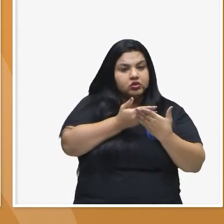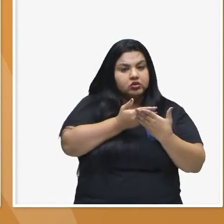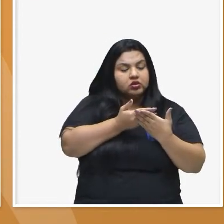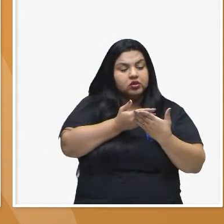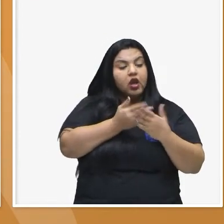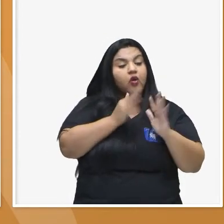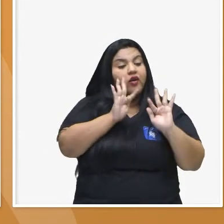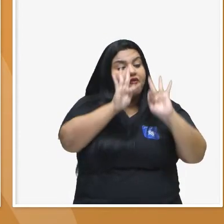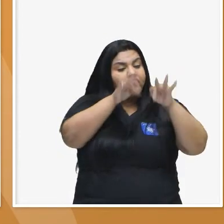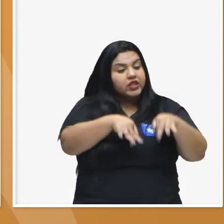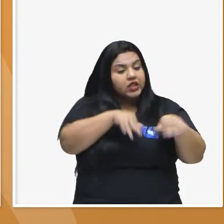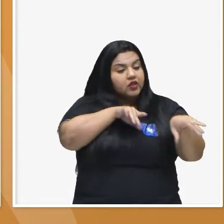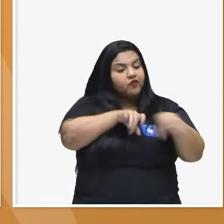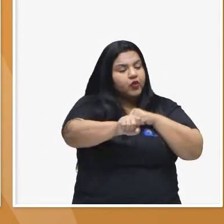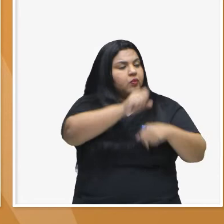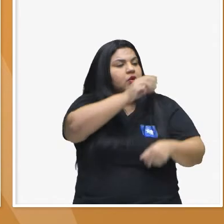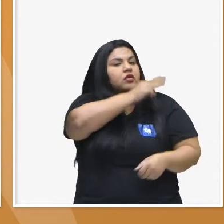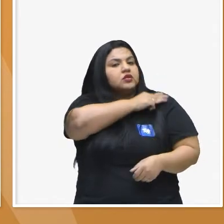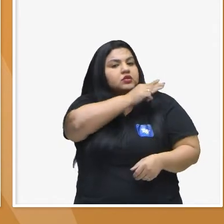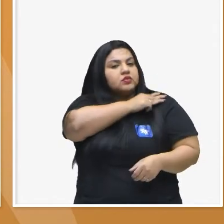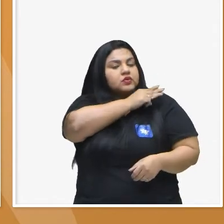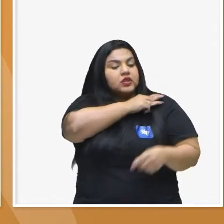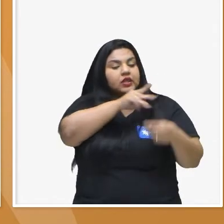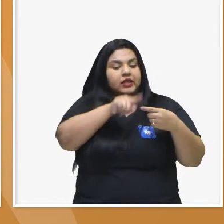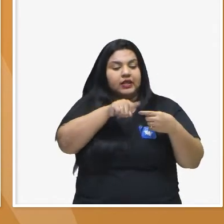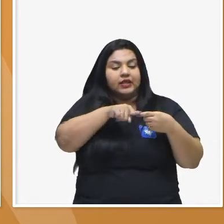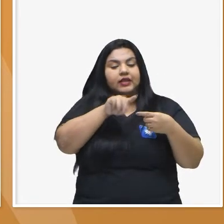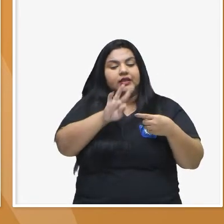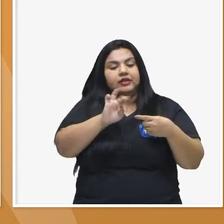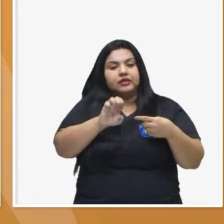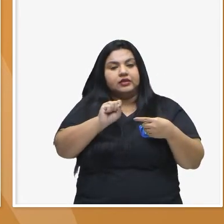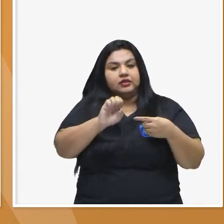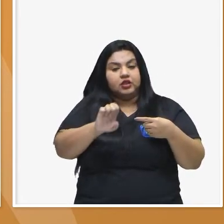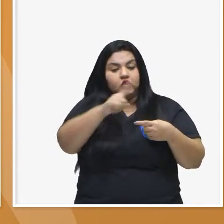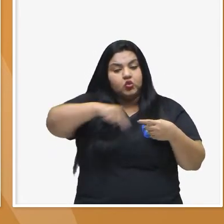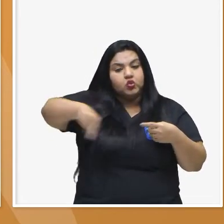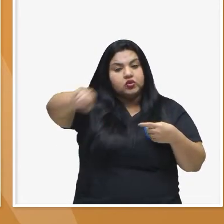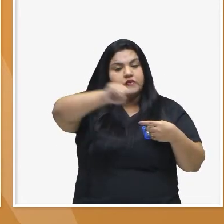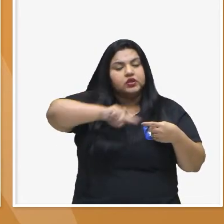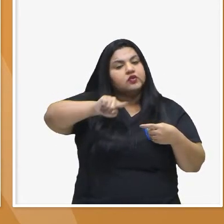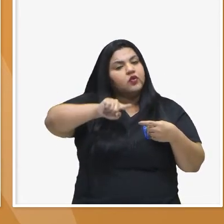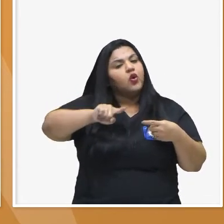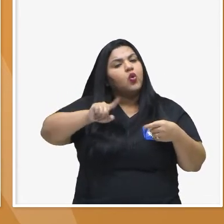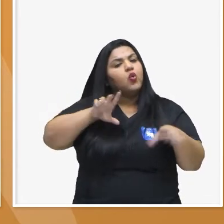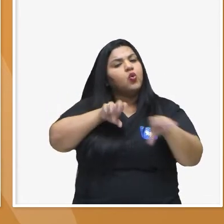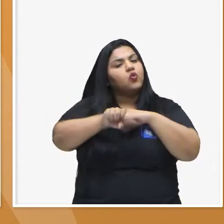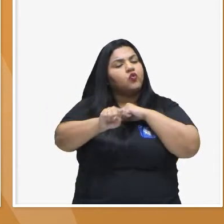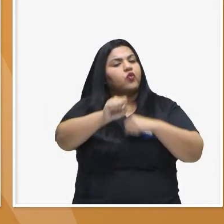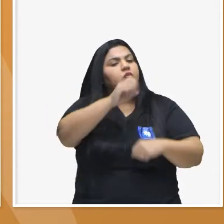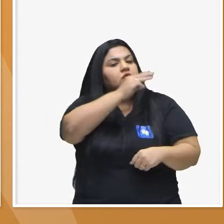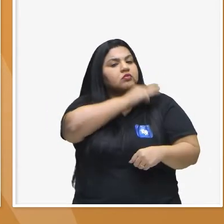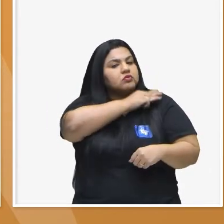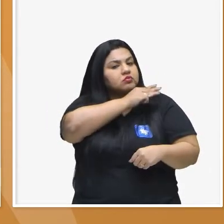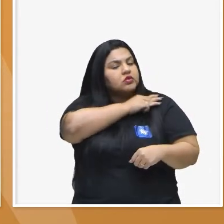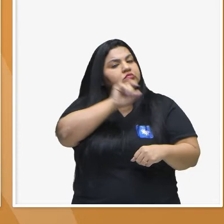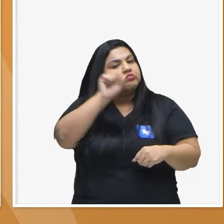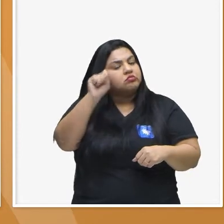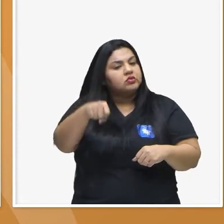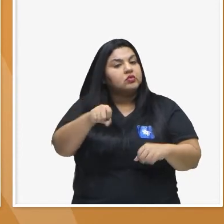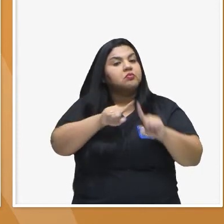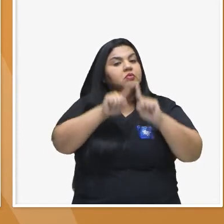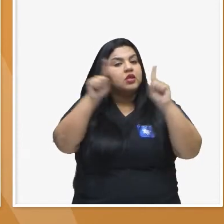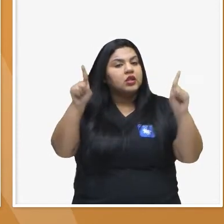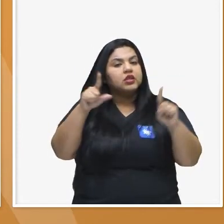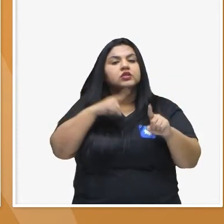terminar o ensino médio, é uma tese. Em tese, todos vocês vão concluir o ensino médio, não é isso? Agora tem